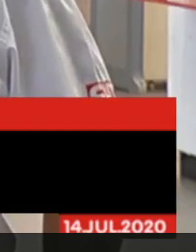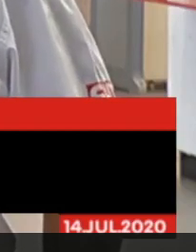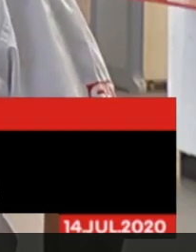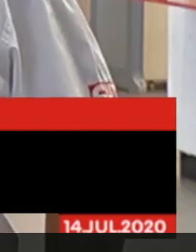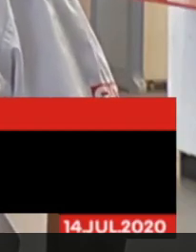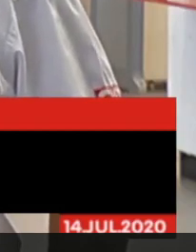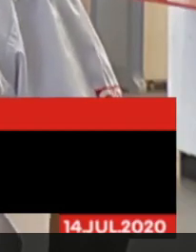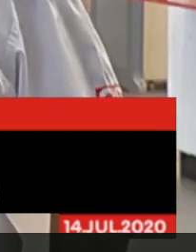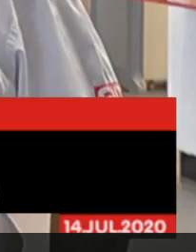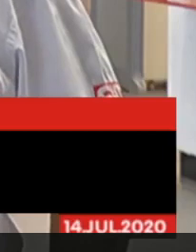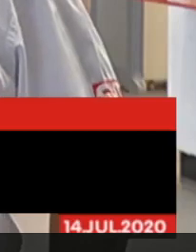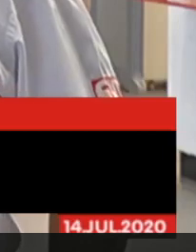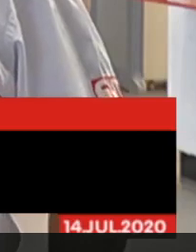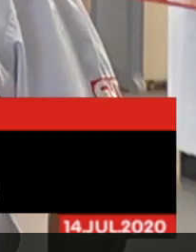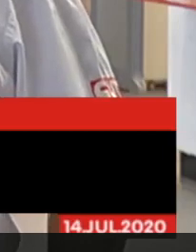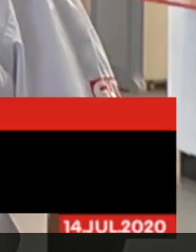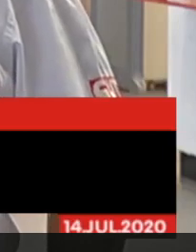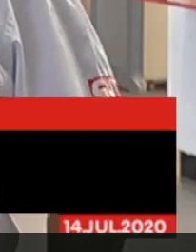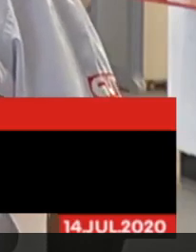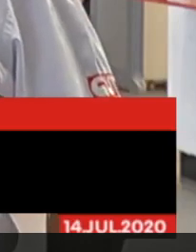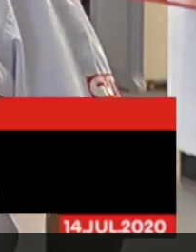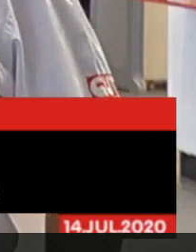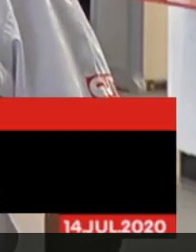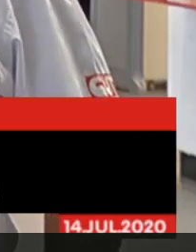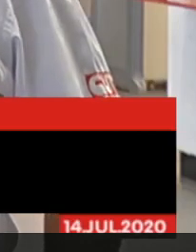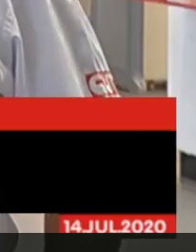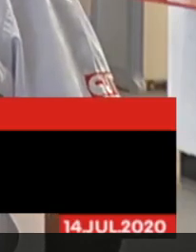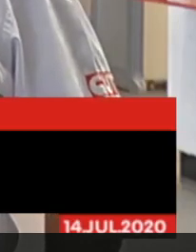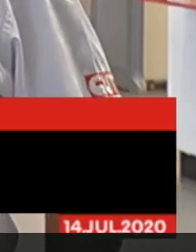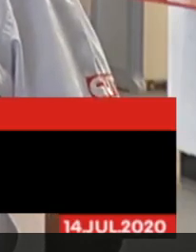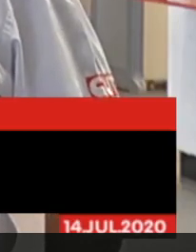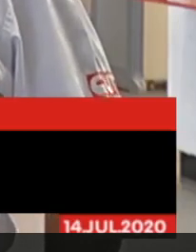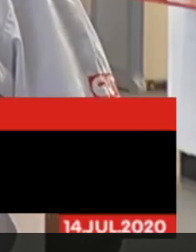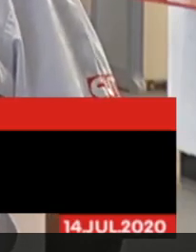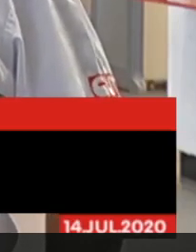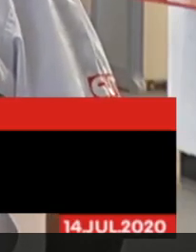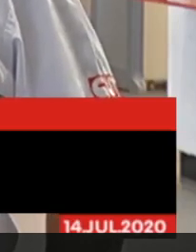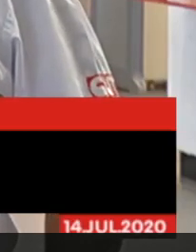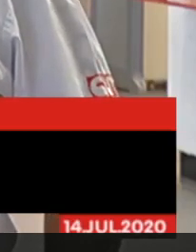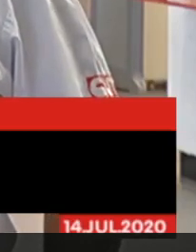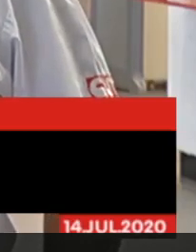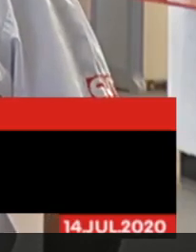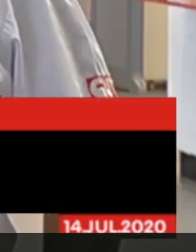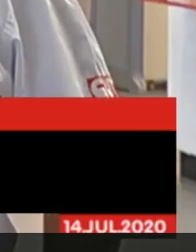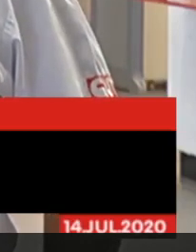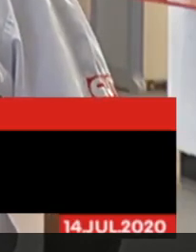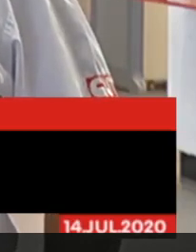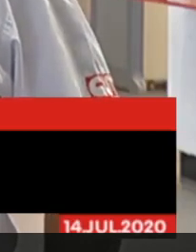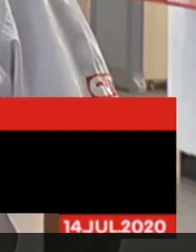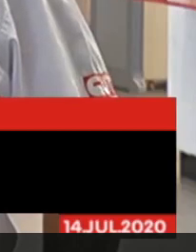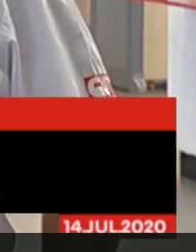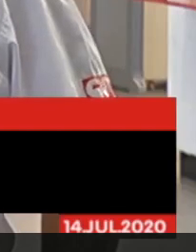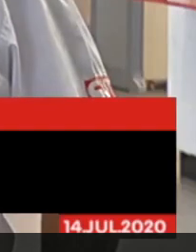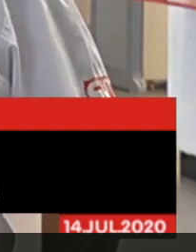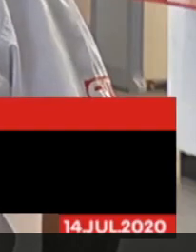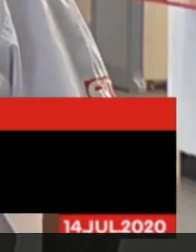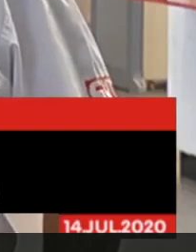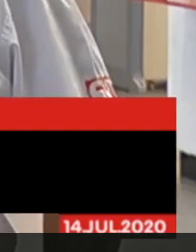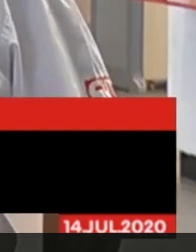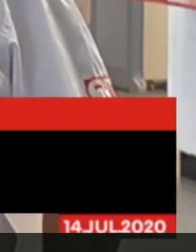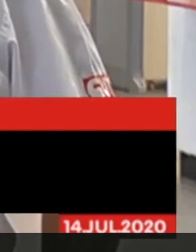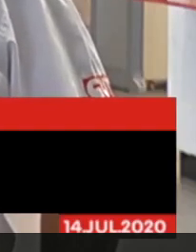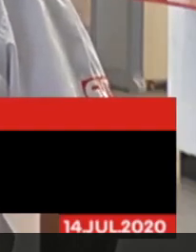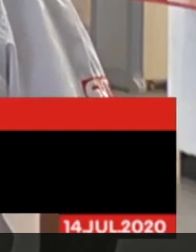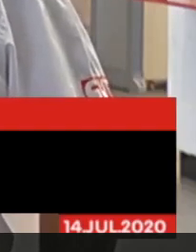ela seja após pandemia. É o mínimo de respeito ao servidor, principalmente uma categoria extremamente feminina, igual é a nossa, que